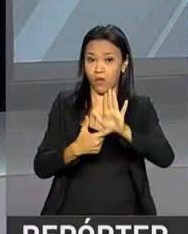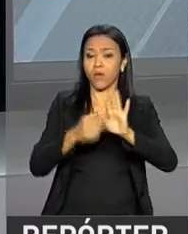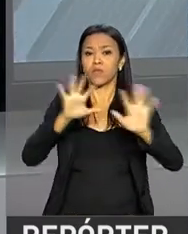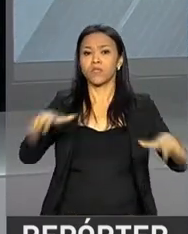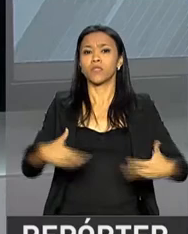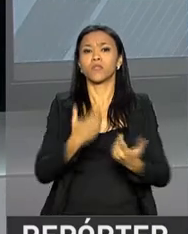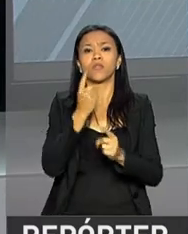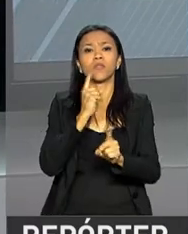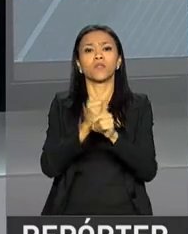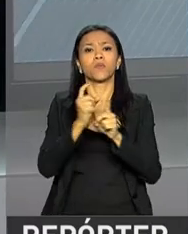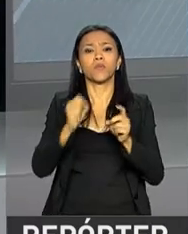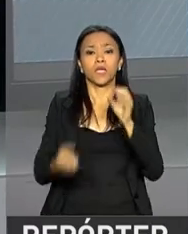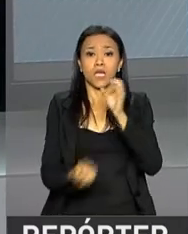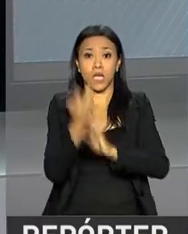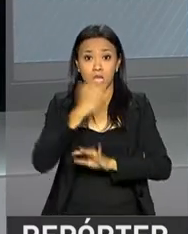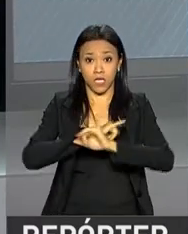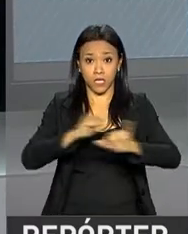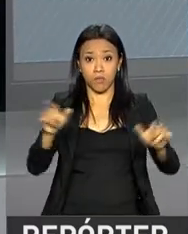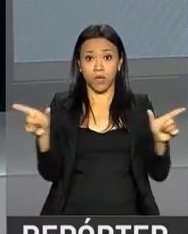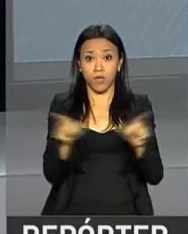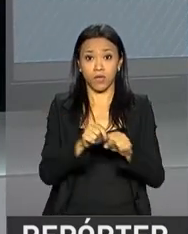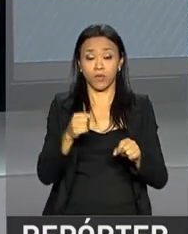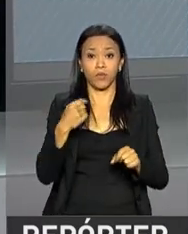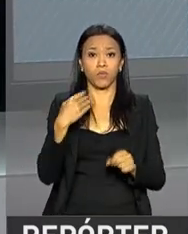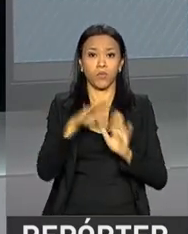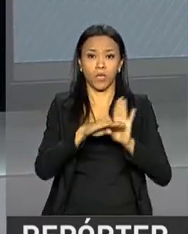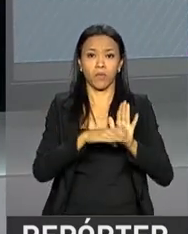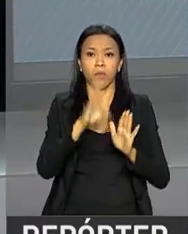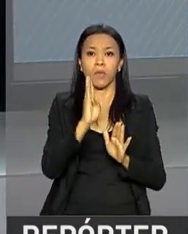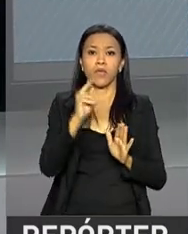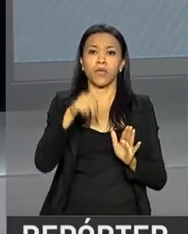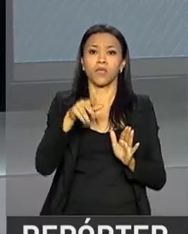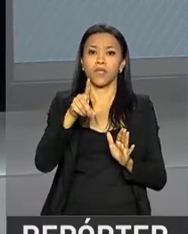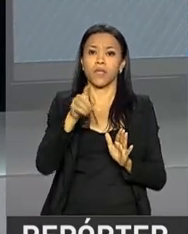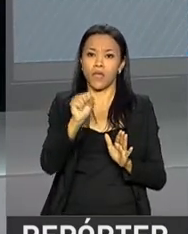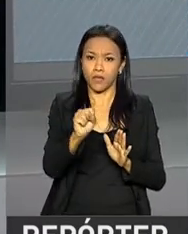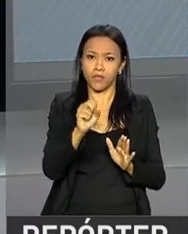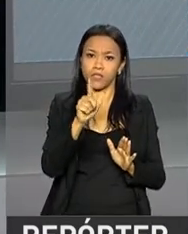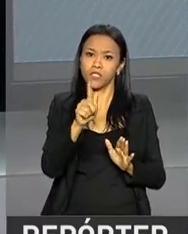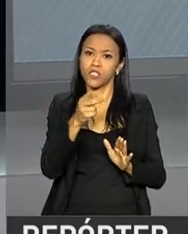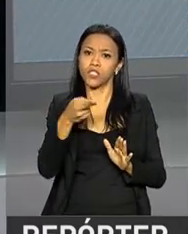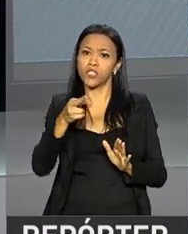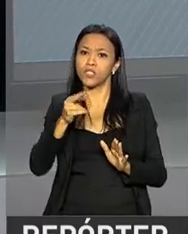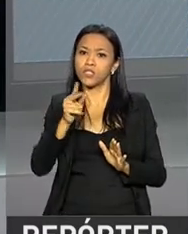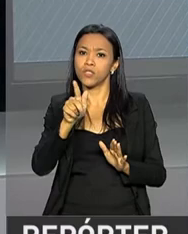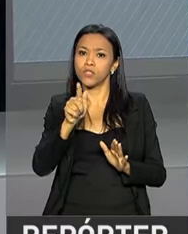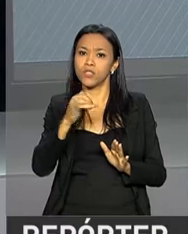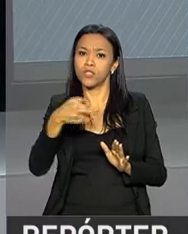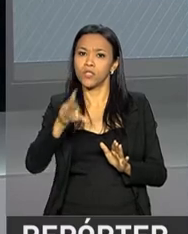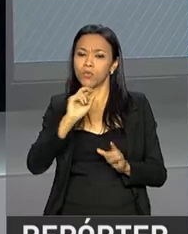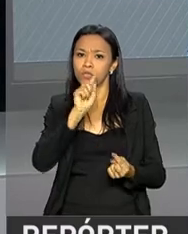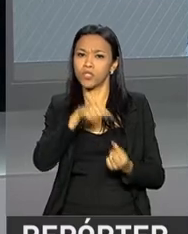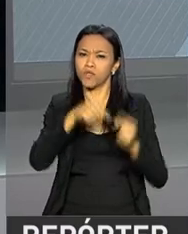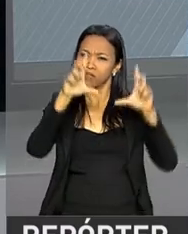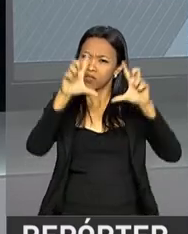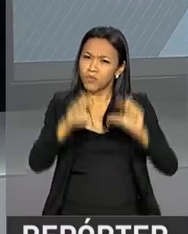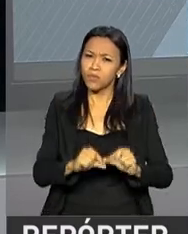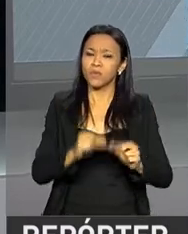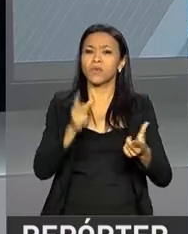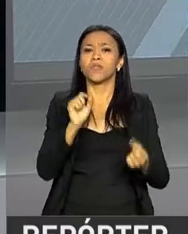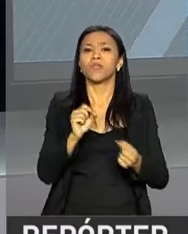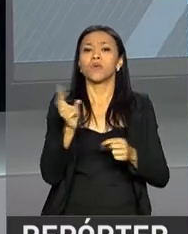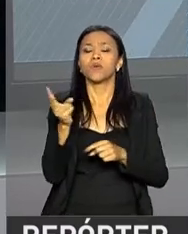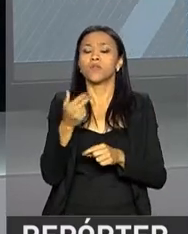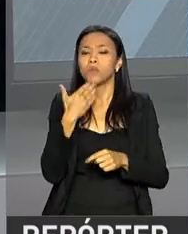vivo da cerimônia de lançamento do programa BNDES Giro, que pretende simplificar e agilizar a concessão